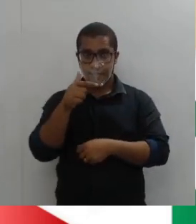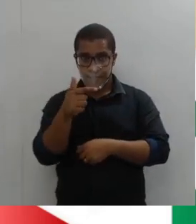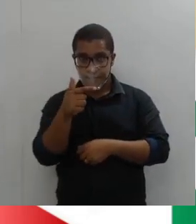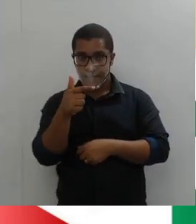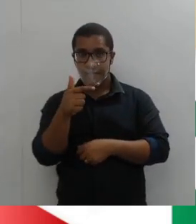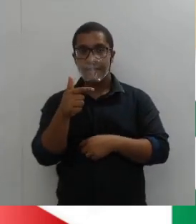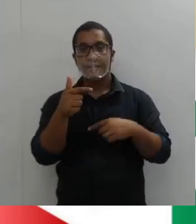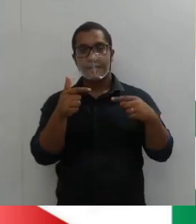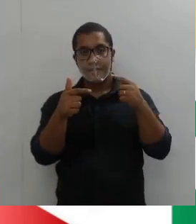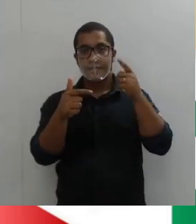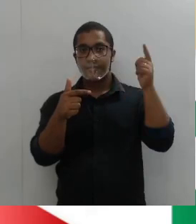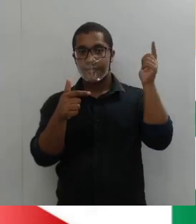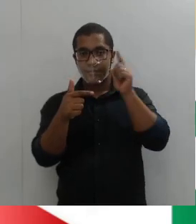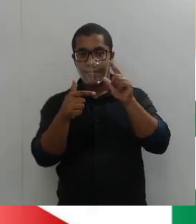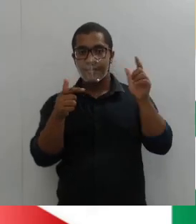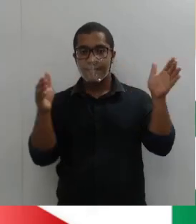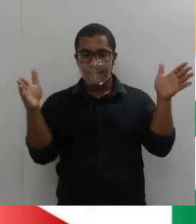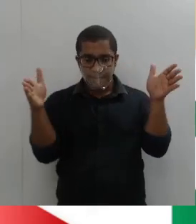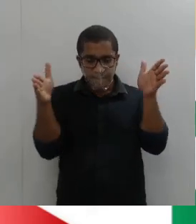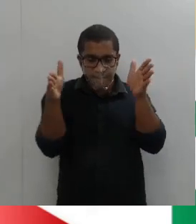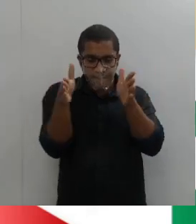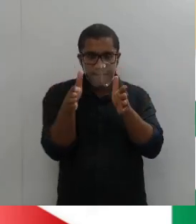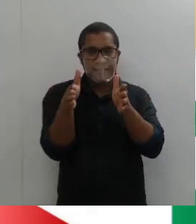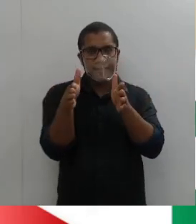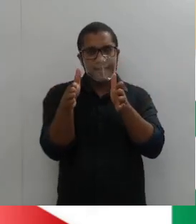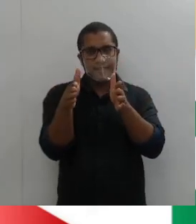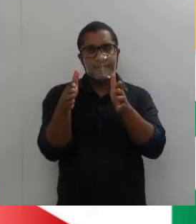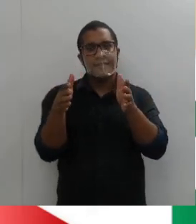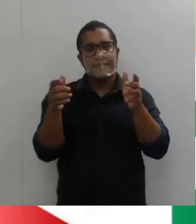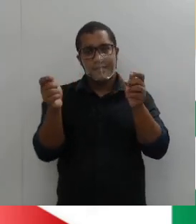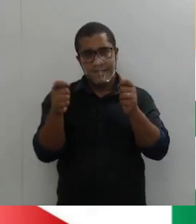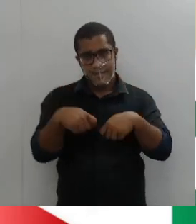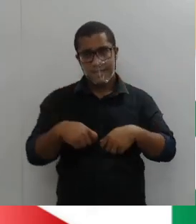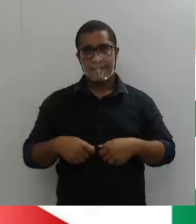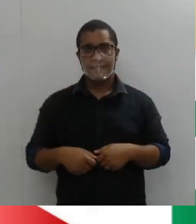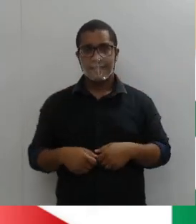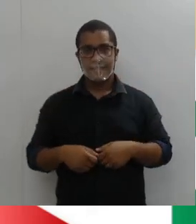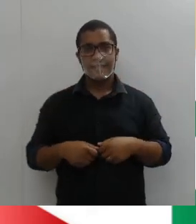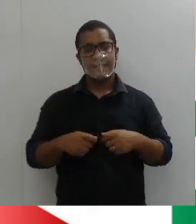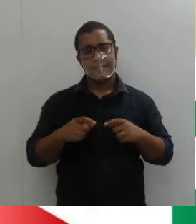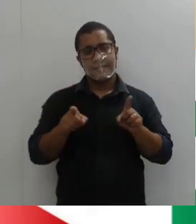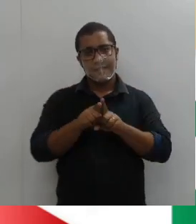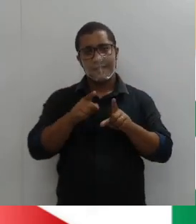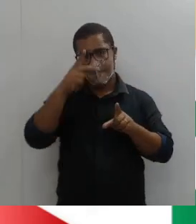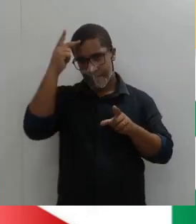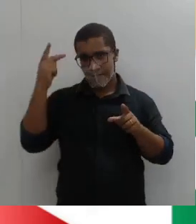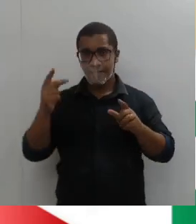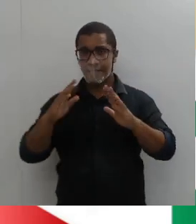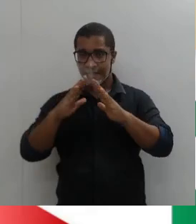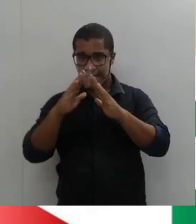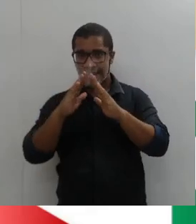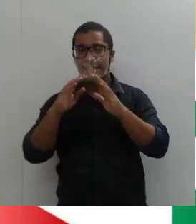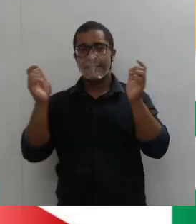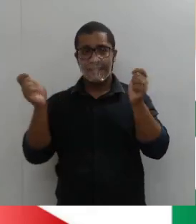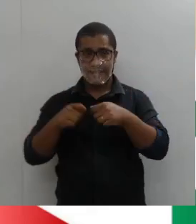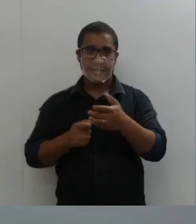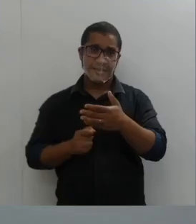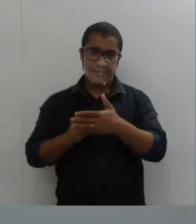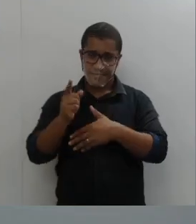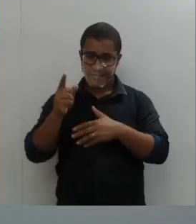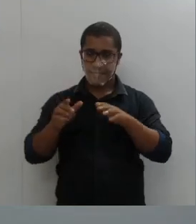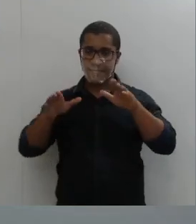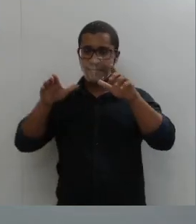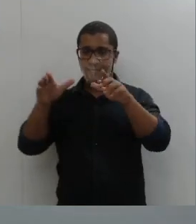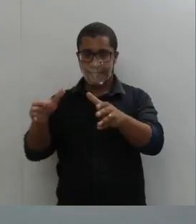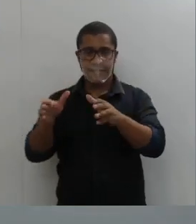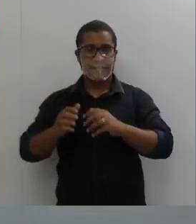1972 foi que os consoles passaram a ter uma versão mais acessível para as residências. E